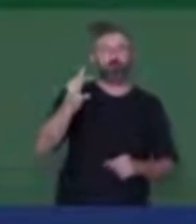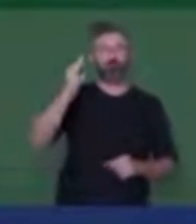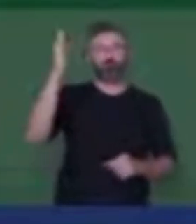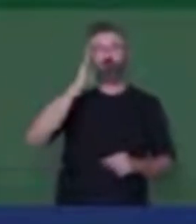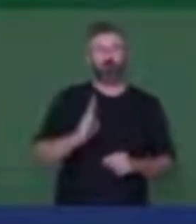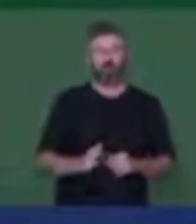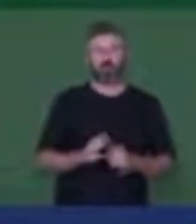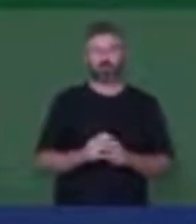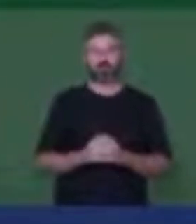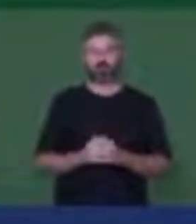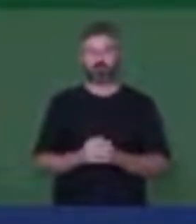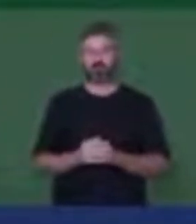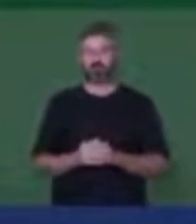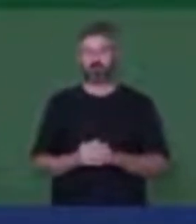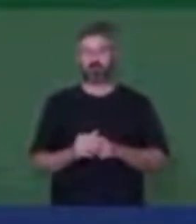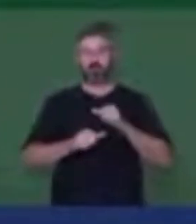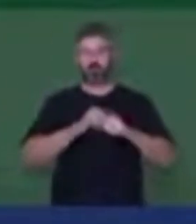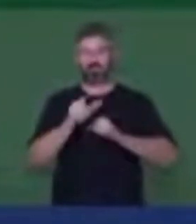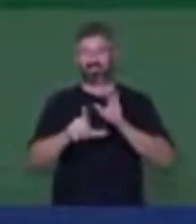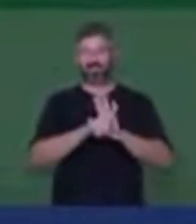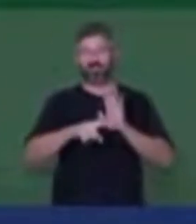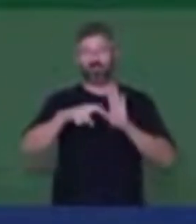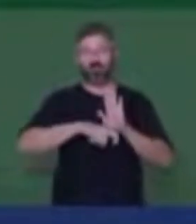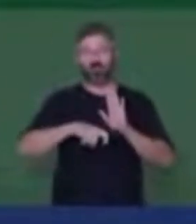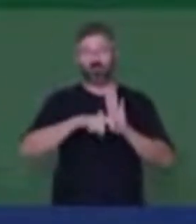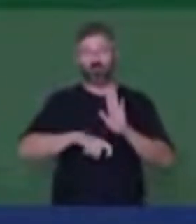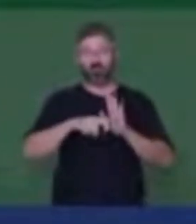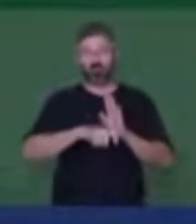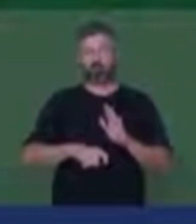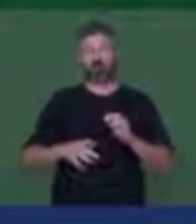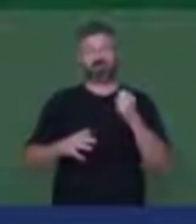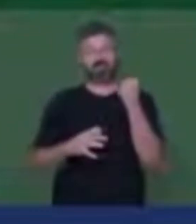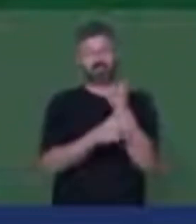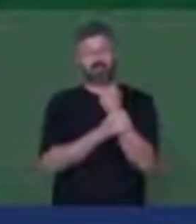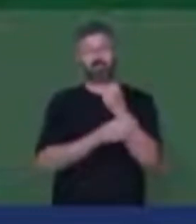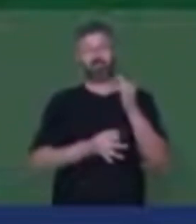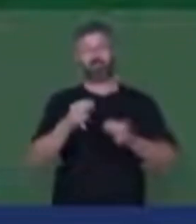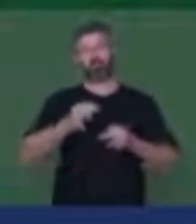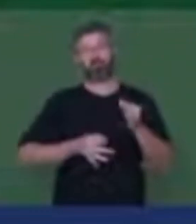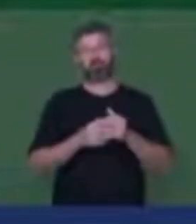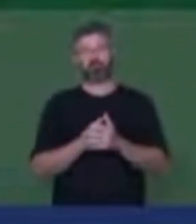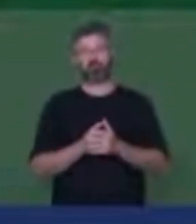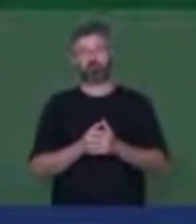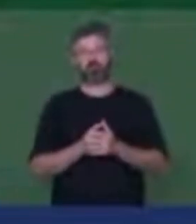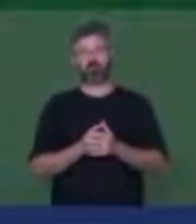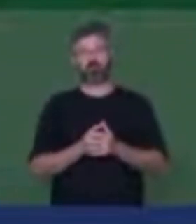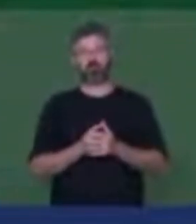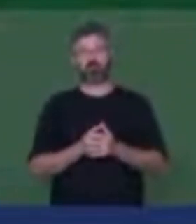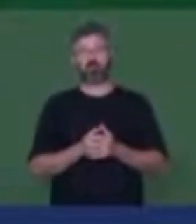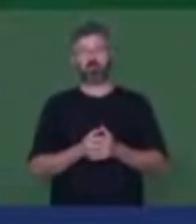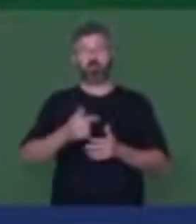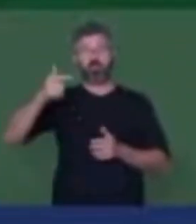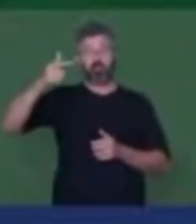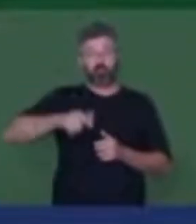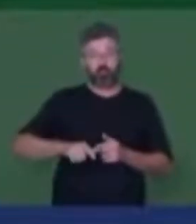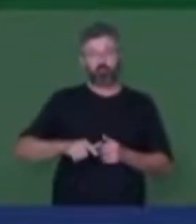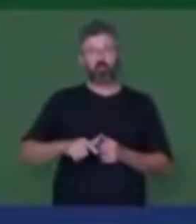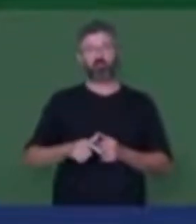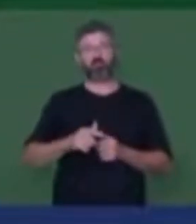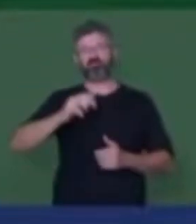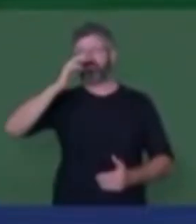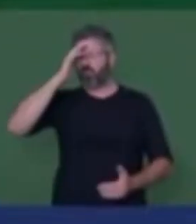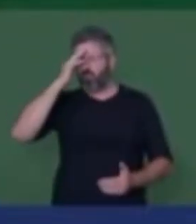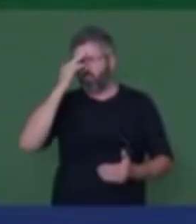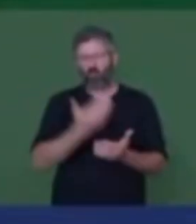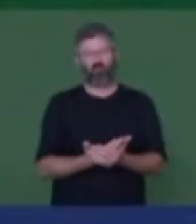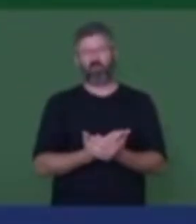país. Reforma tributária é segurança jurídica. Renovo aqui, com a confiança que eu